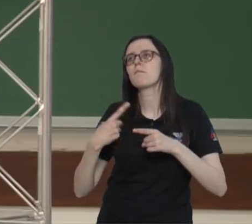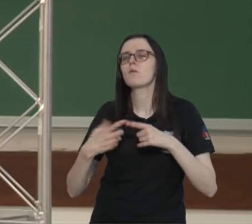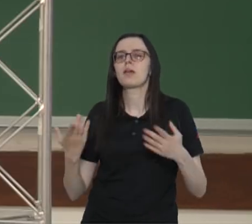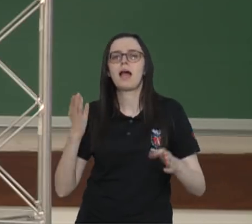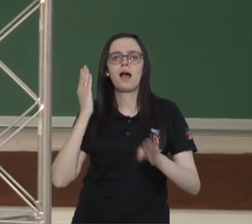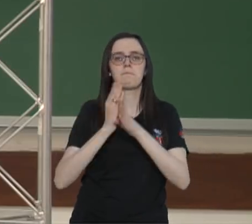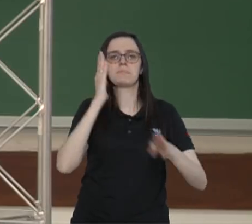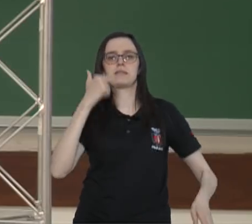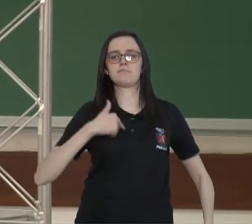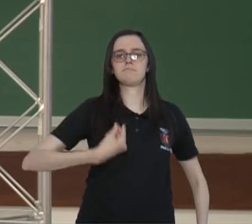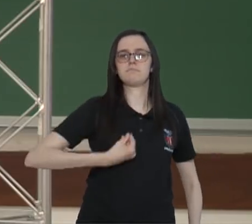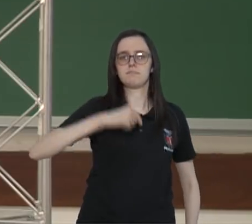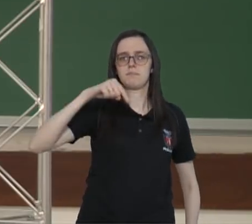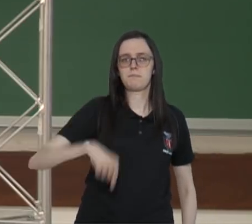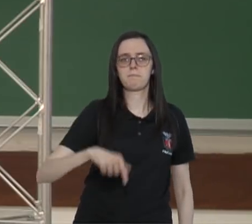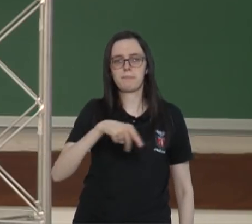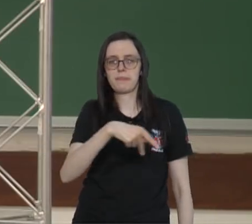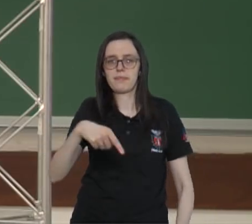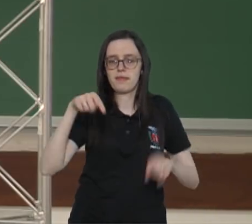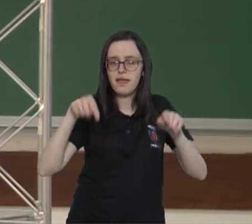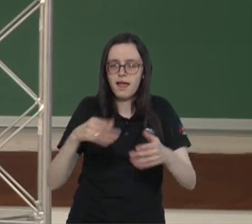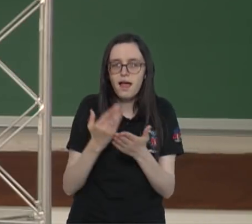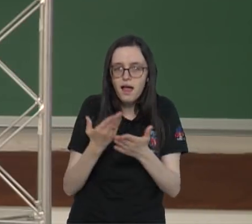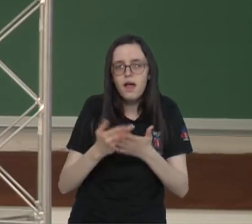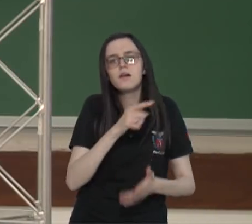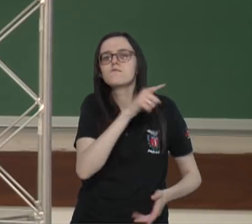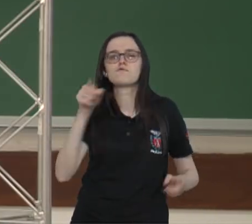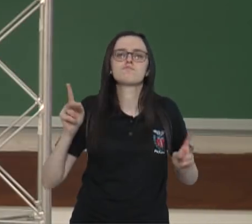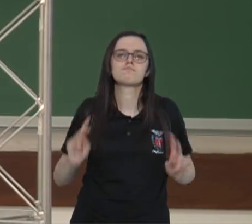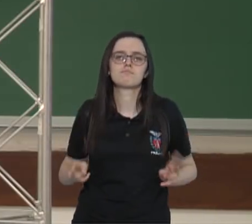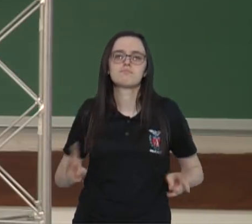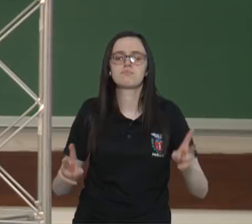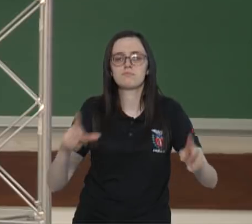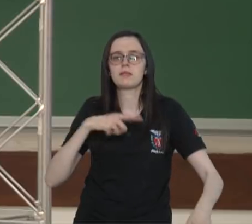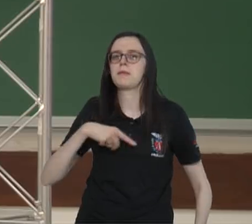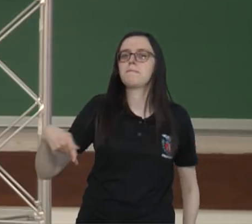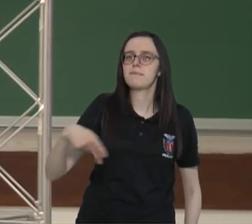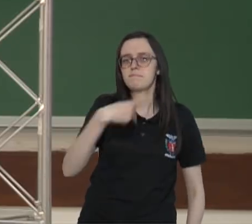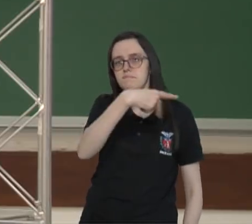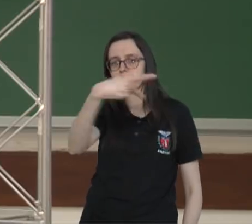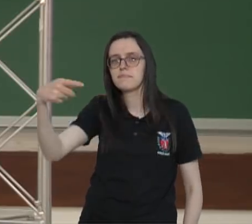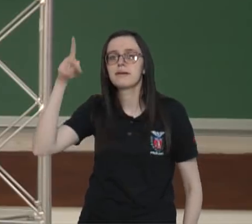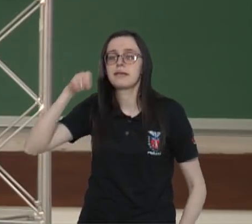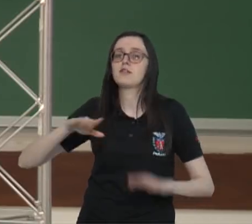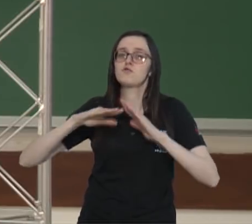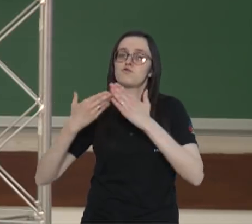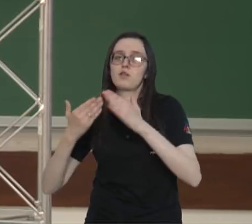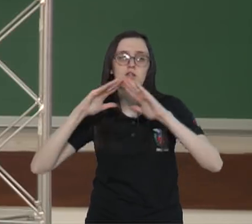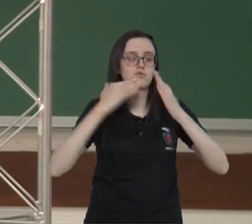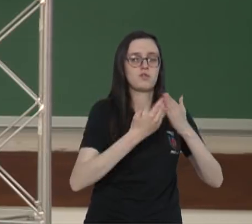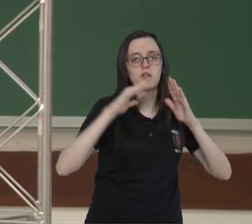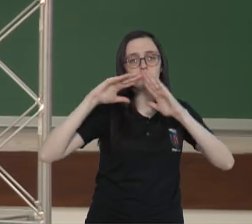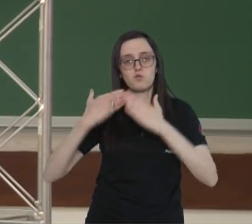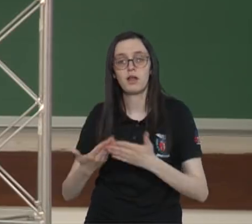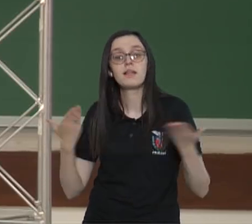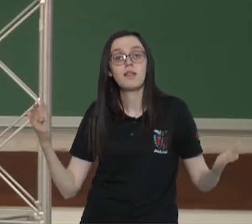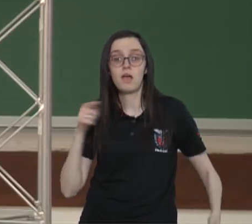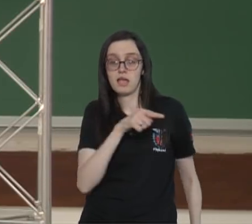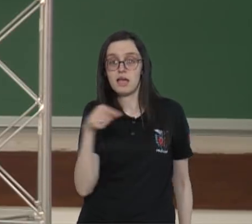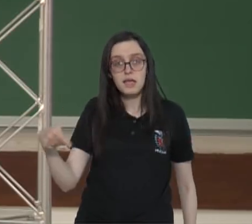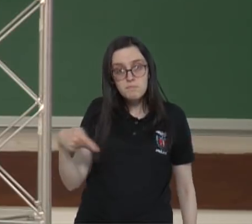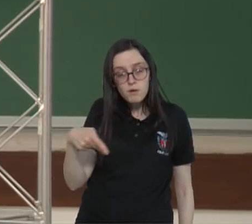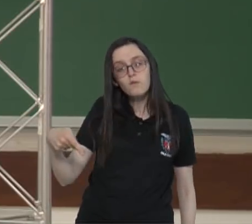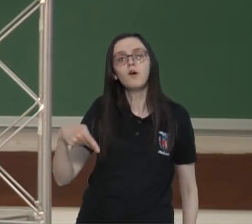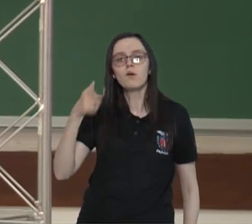apesar de eu estar aqui como professor destas aulas, vocês continuam tendo o professor de vocês, cada um na sua escola, né? Então, este professor, ele